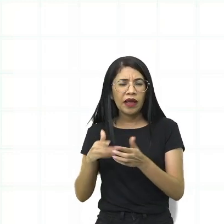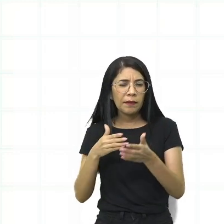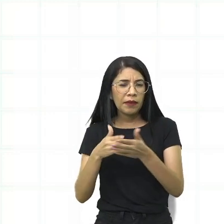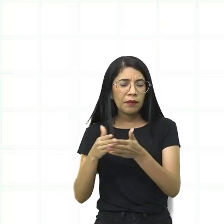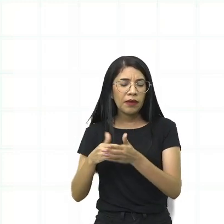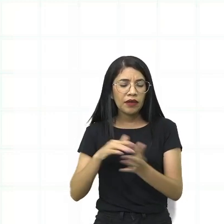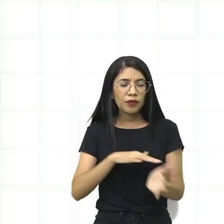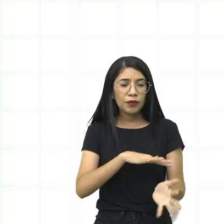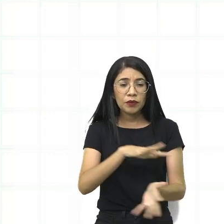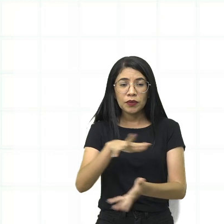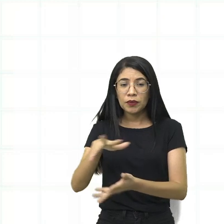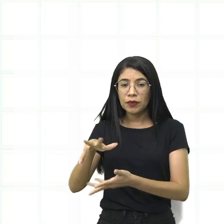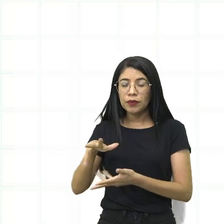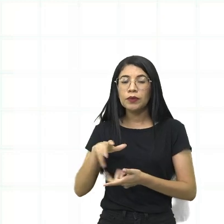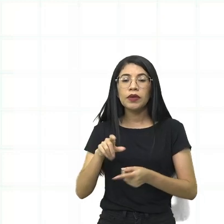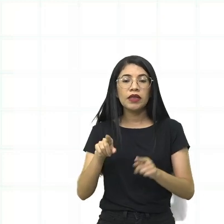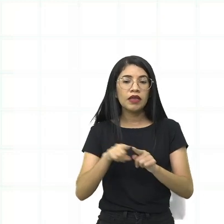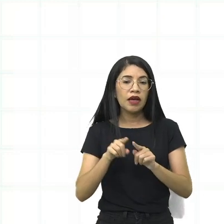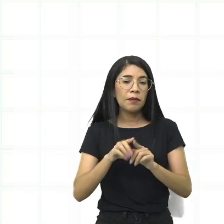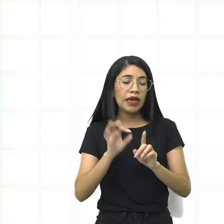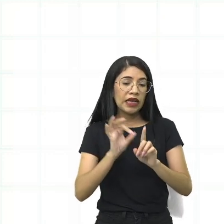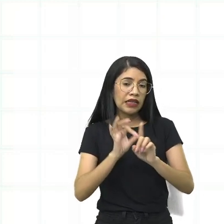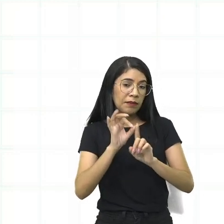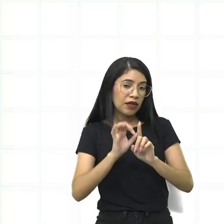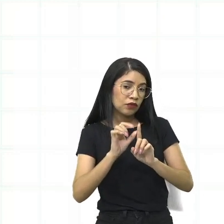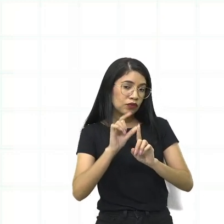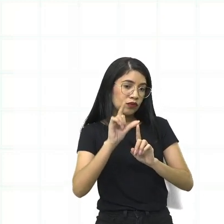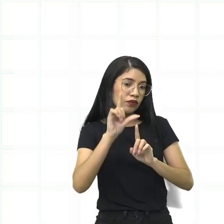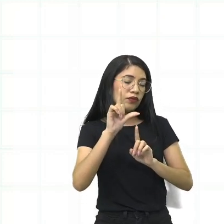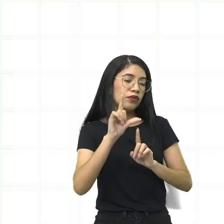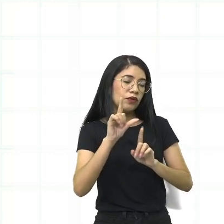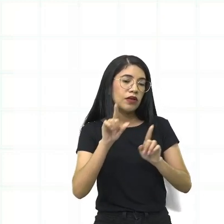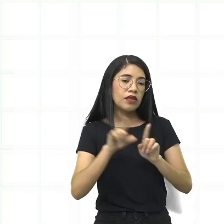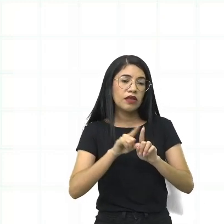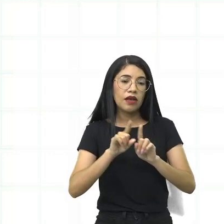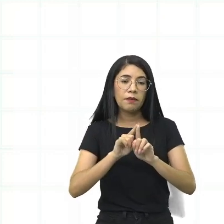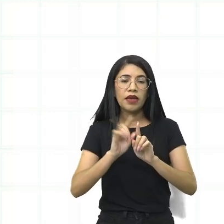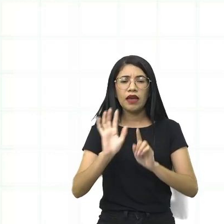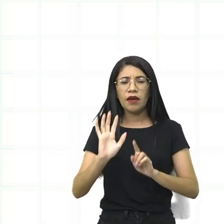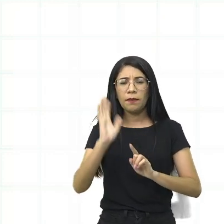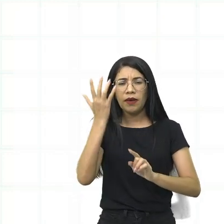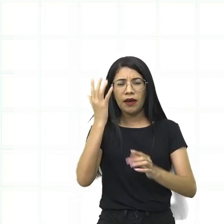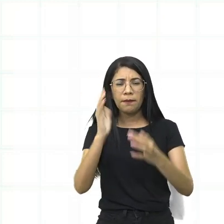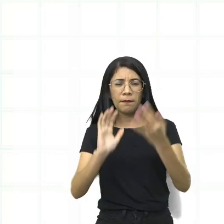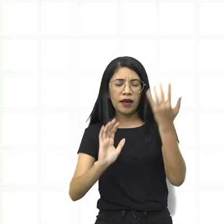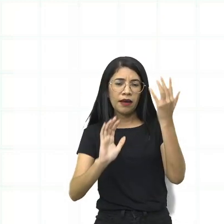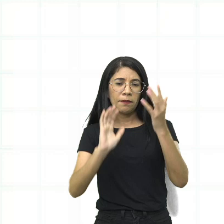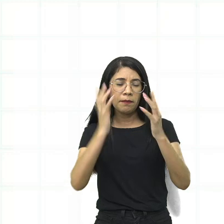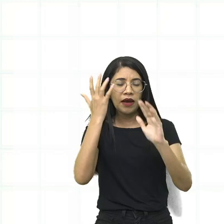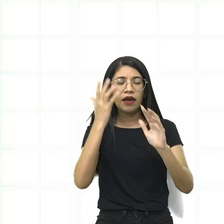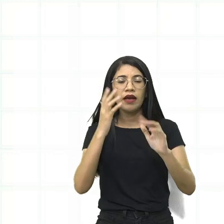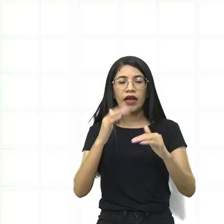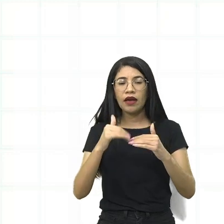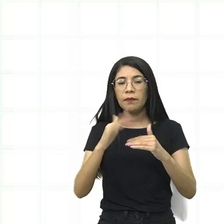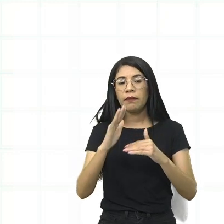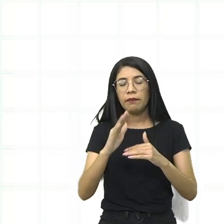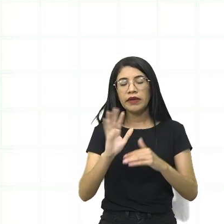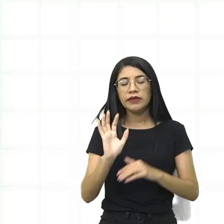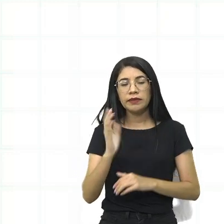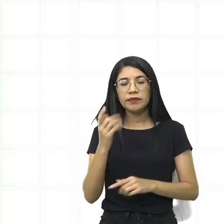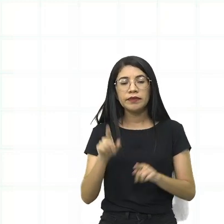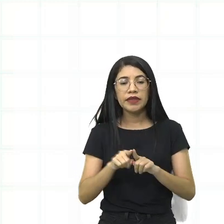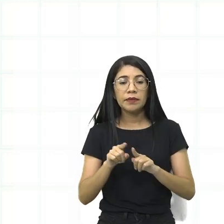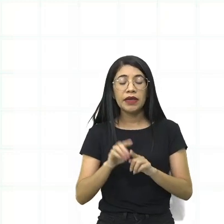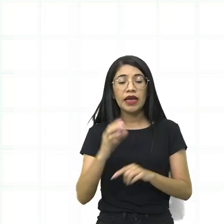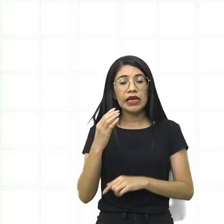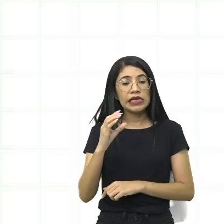todo o mundo, desde o aumento das temperaturas até eventos climáticos extremos mais frequentes. A ciência é